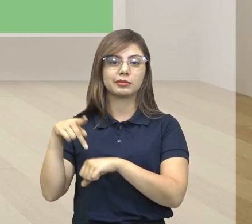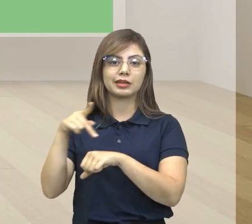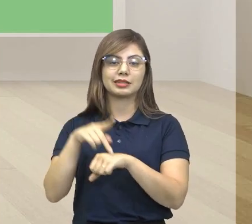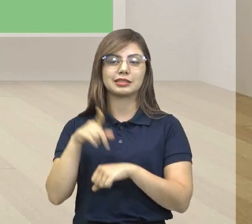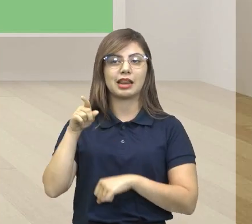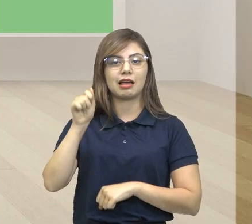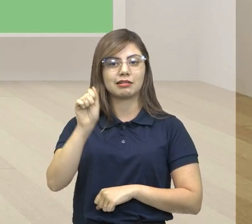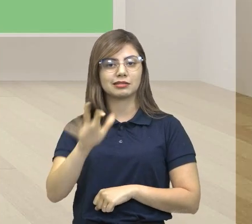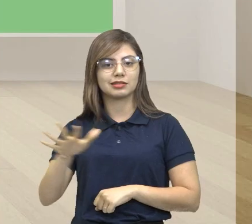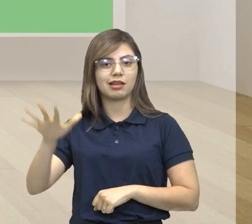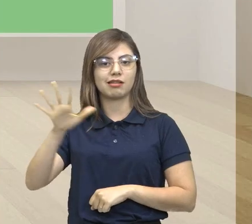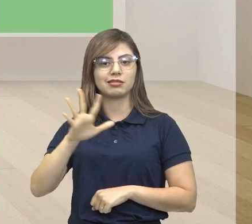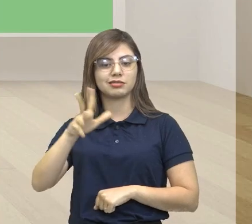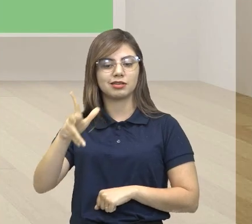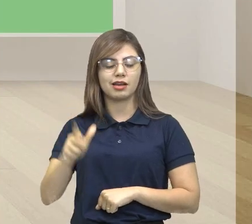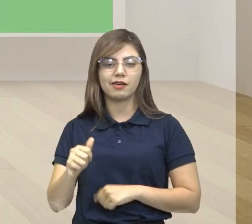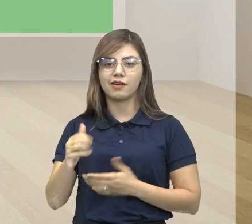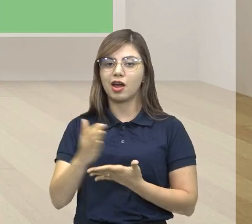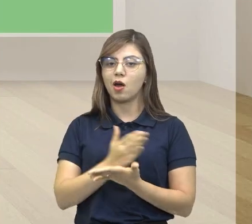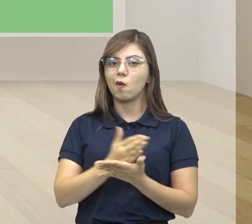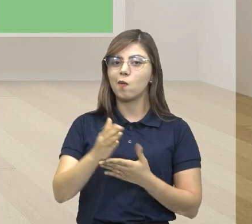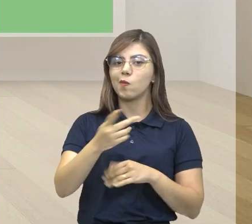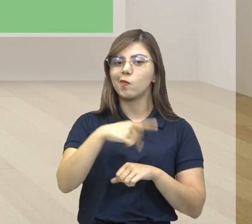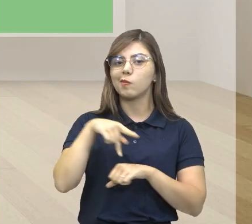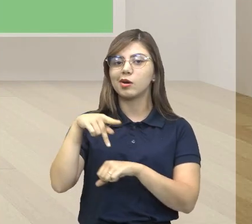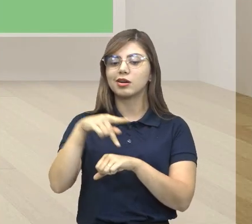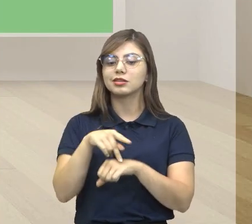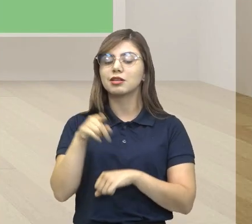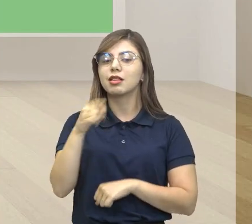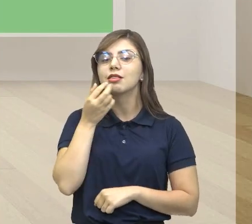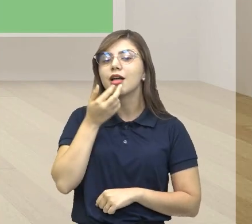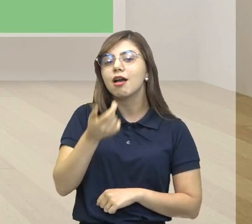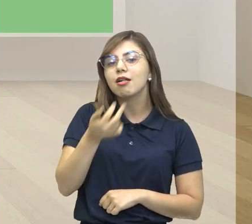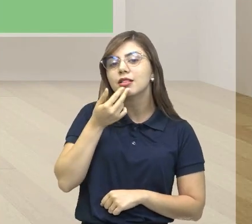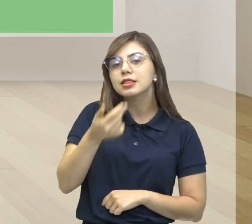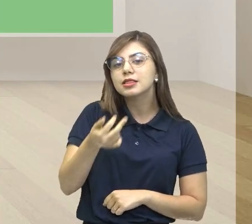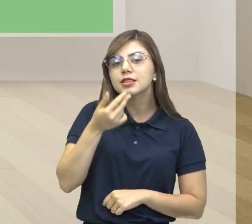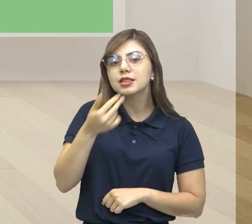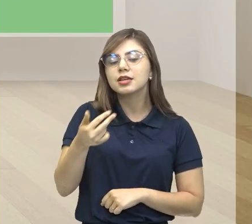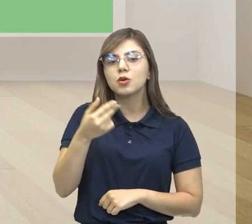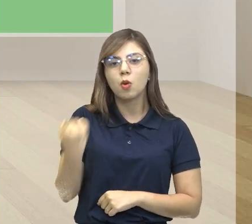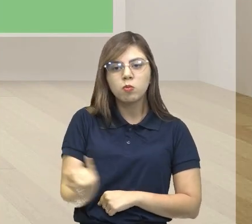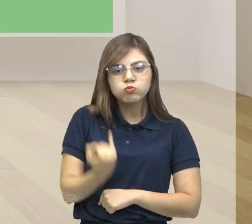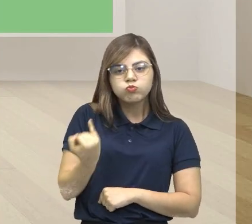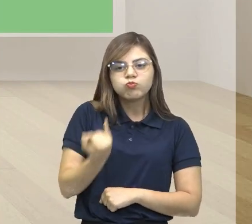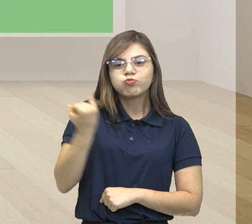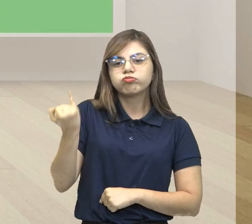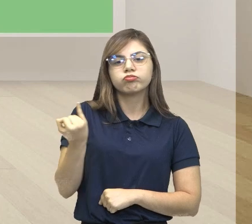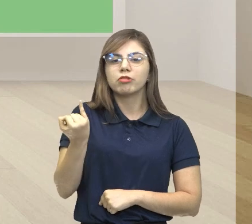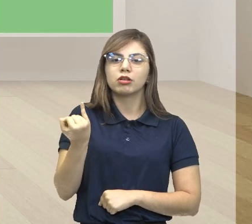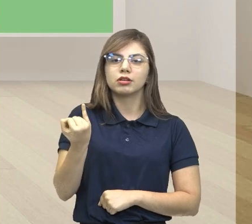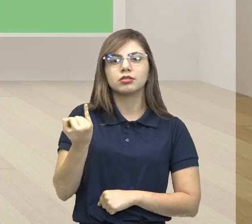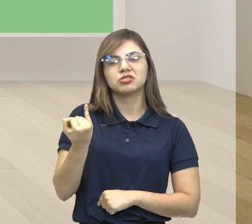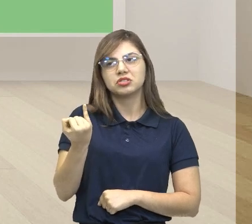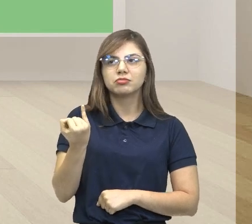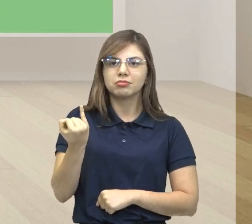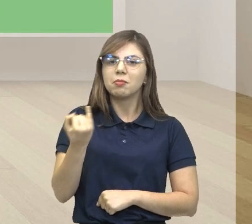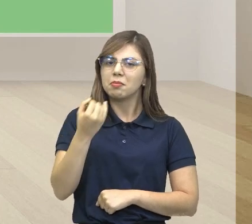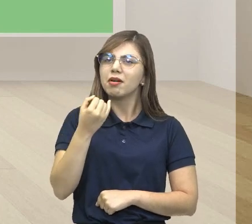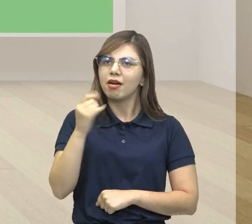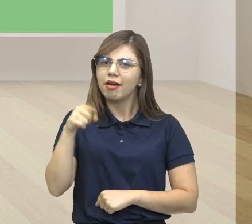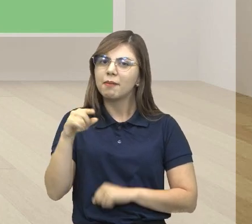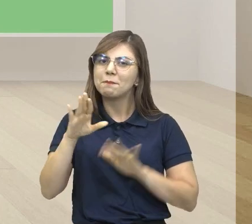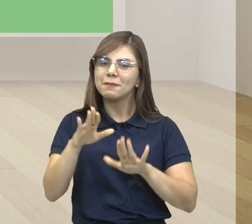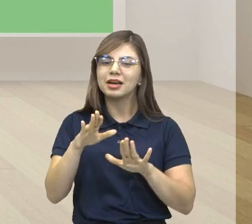Ásia, da África, são alguns países onde a língua em si ela não é tão importante quanto a comunicação,